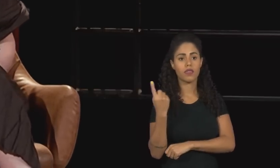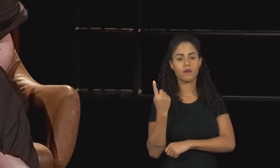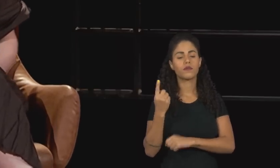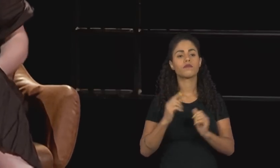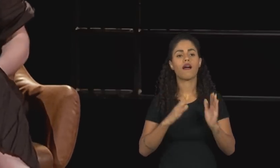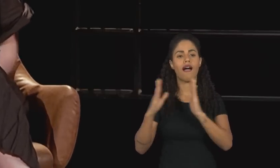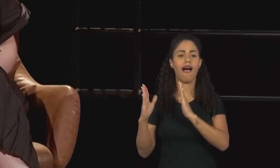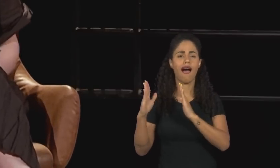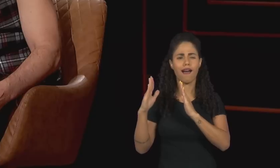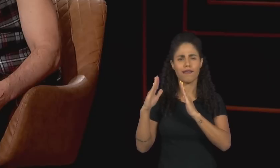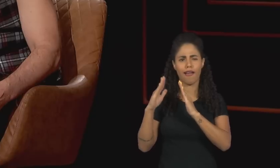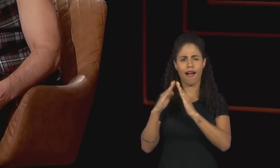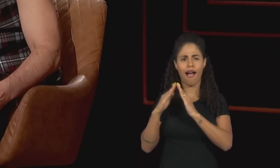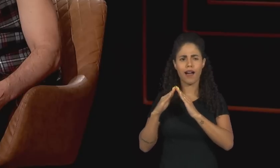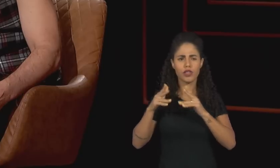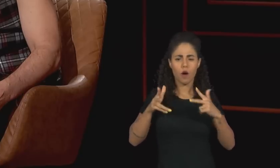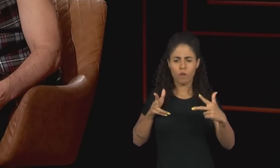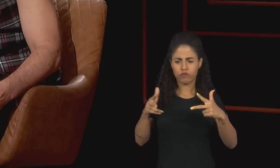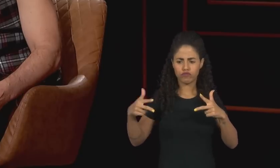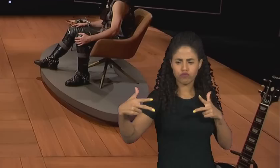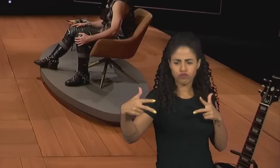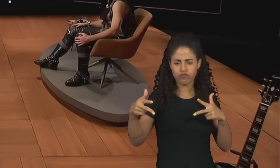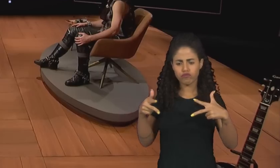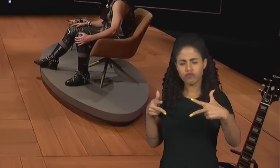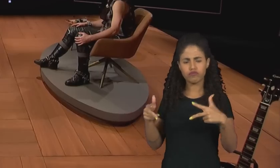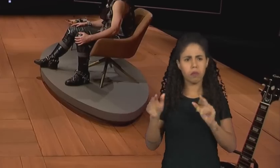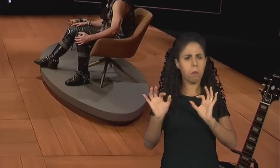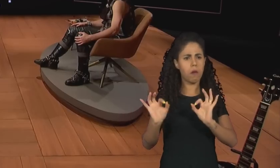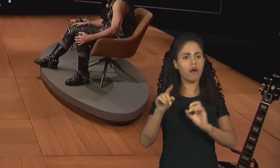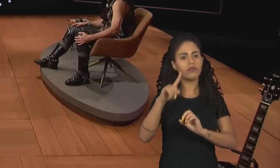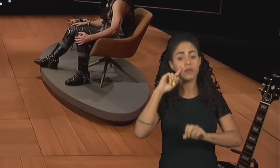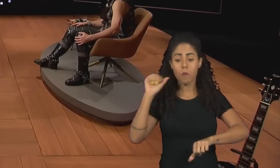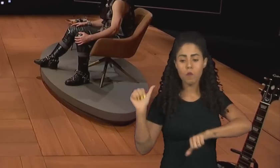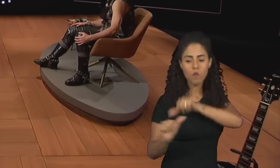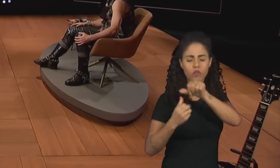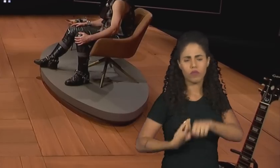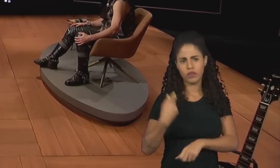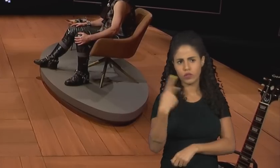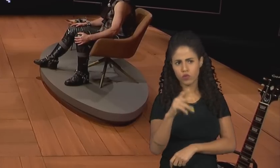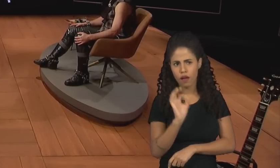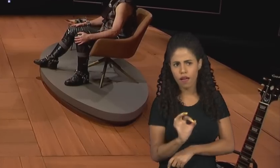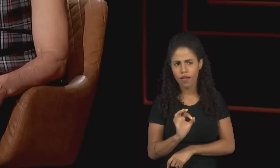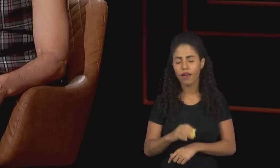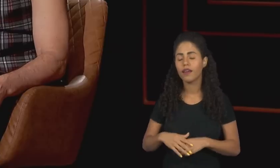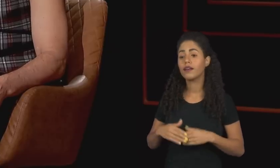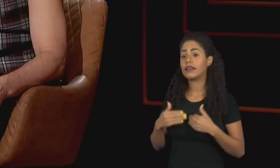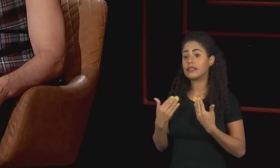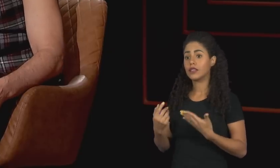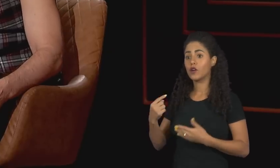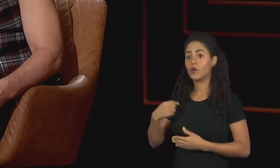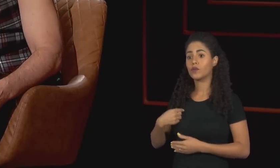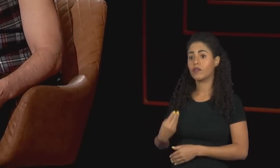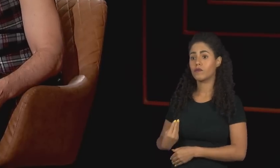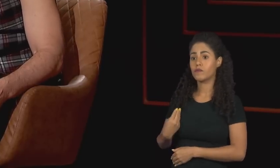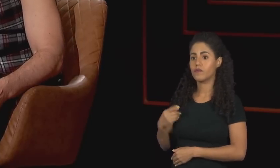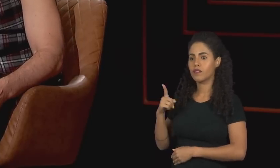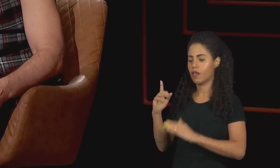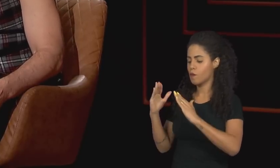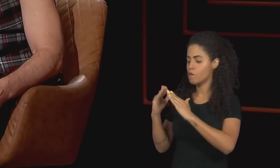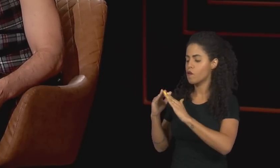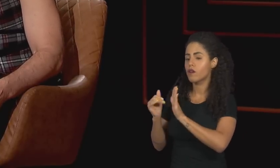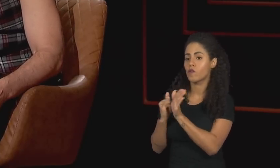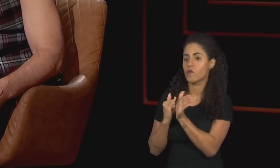da Casa dos Artistas. E esse programa mudou radicalmente a tua vida, não foi? Bom, eu estava morando em Nova York, eu vim